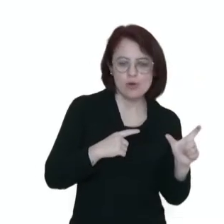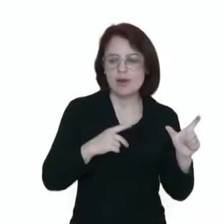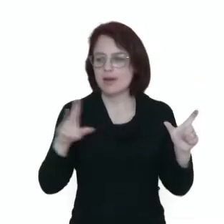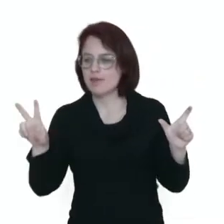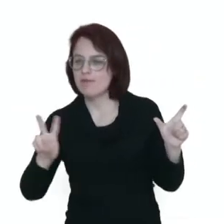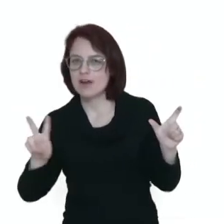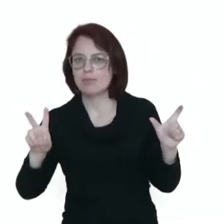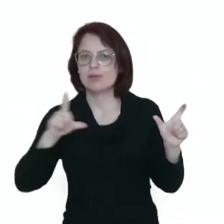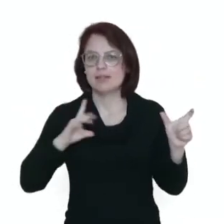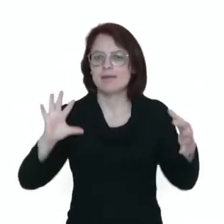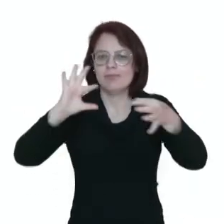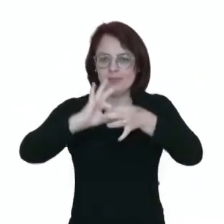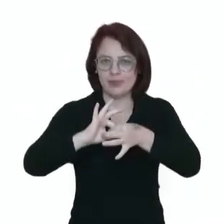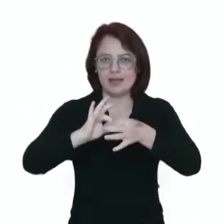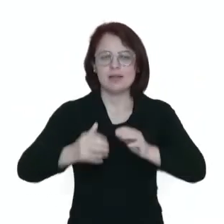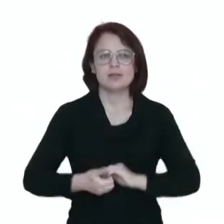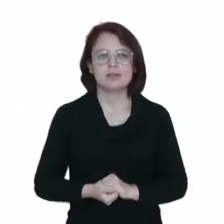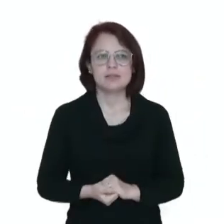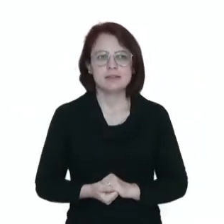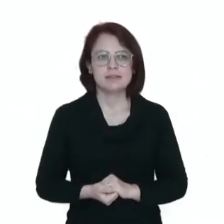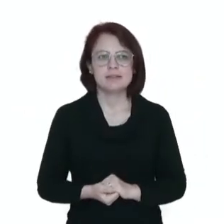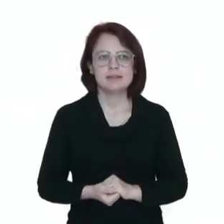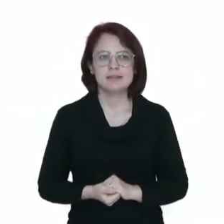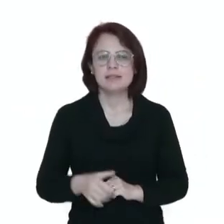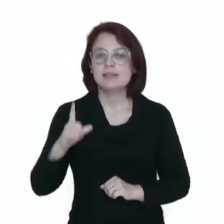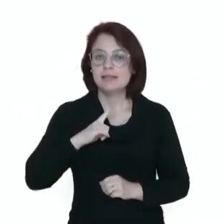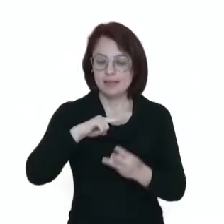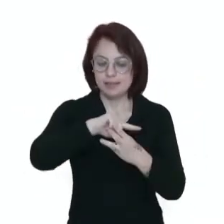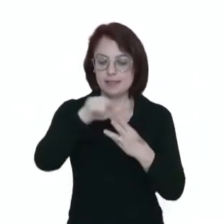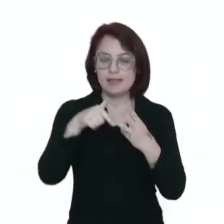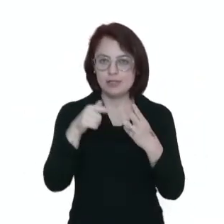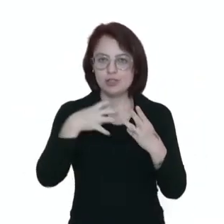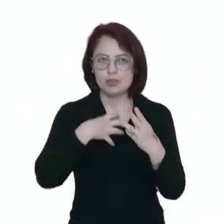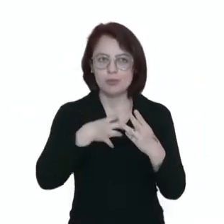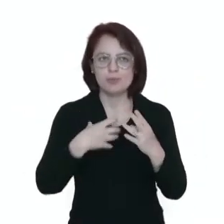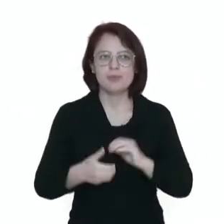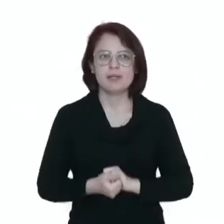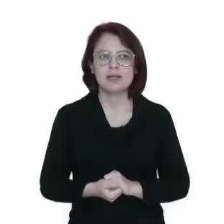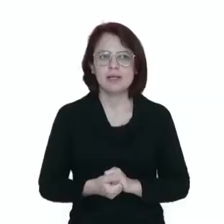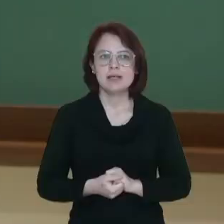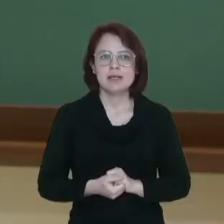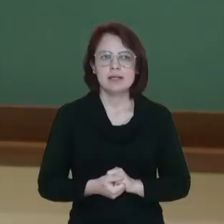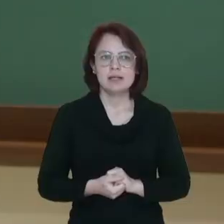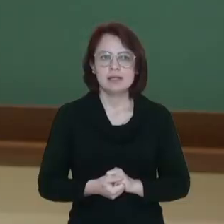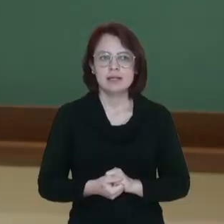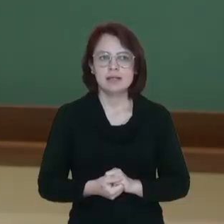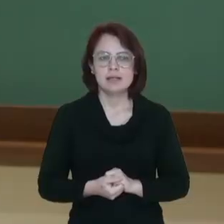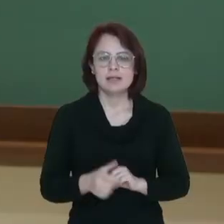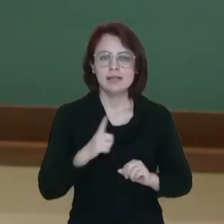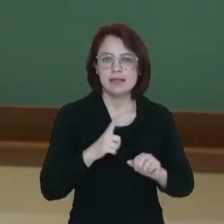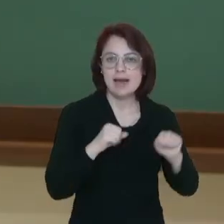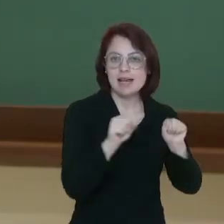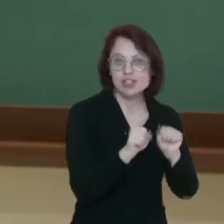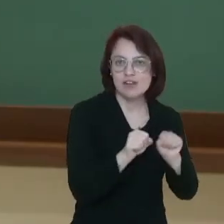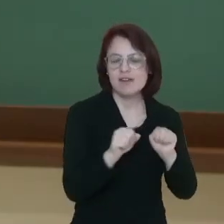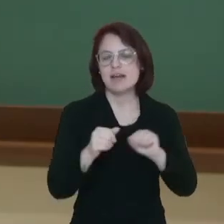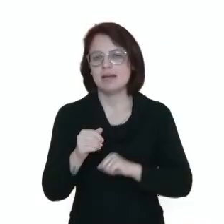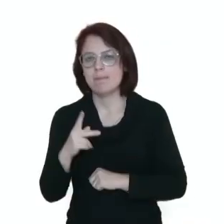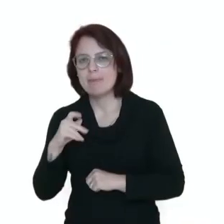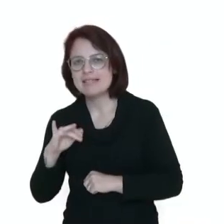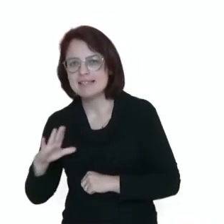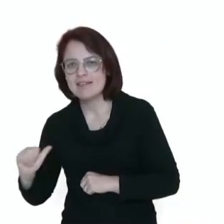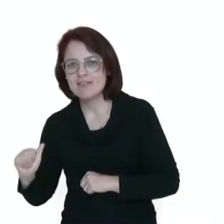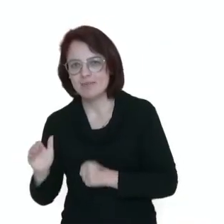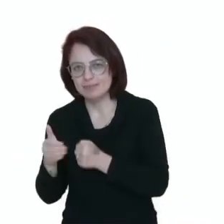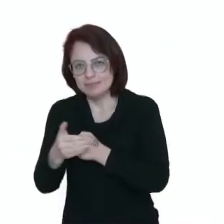está ligado, tá bom? Então, pode ser de 3 tipos essas vozes, ativa, passiva, reflexiva. Analisemos aqui,